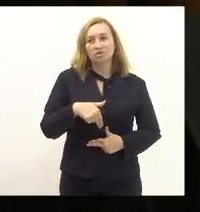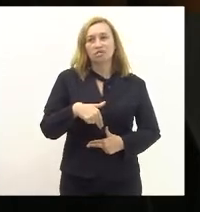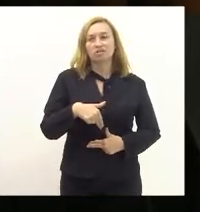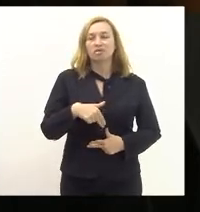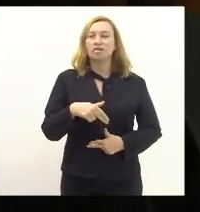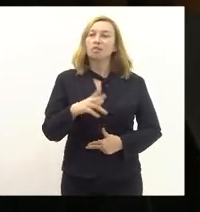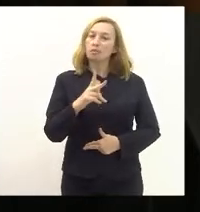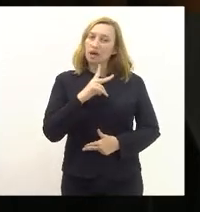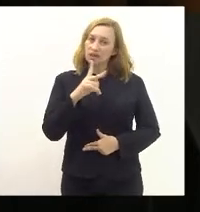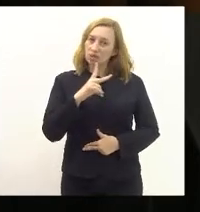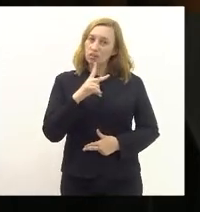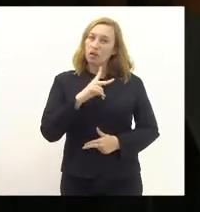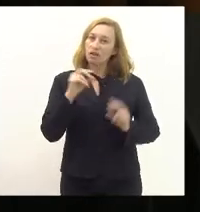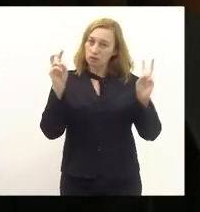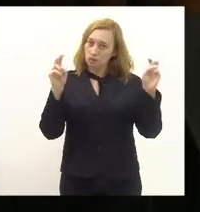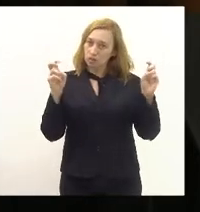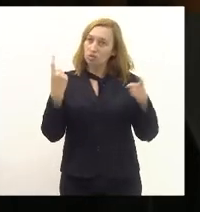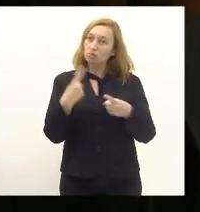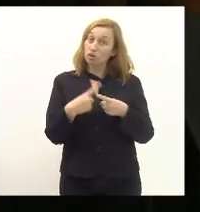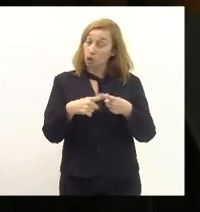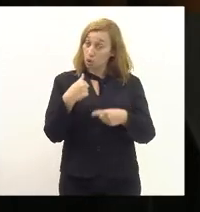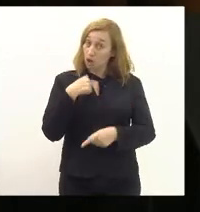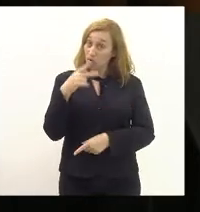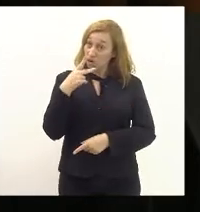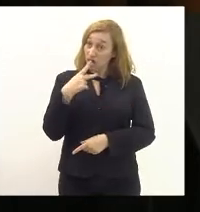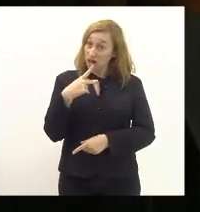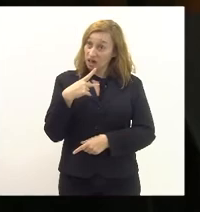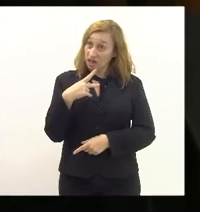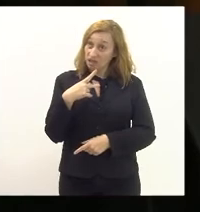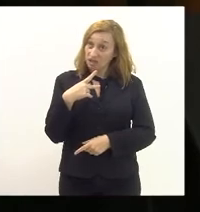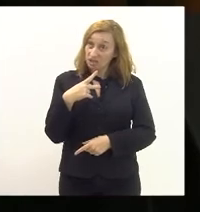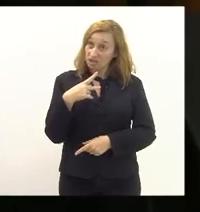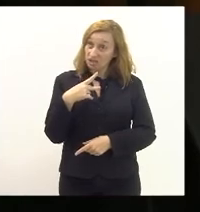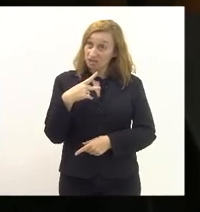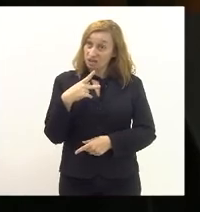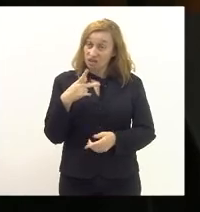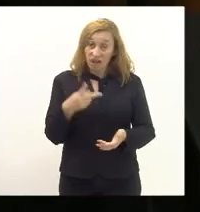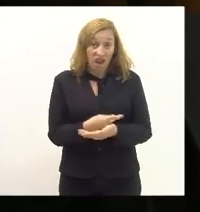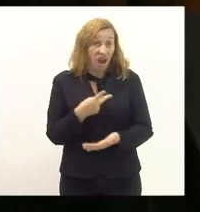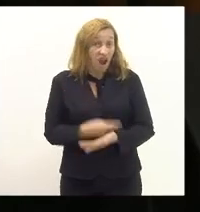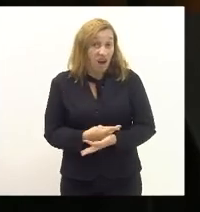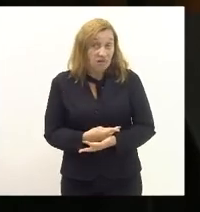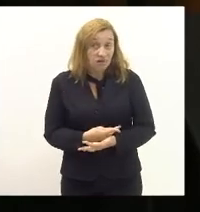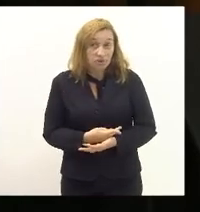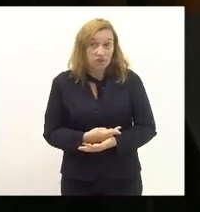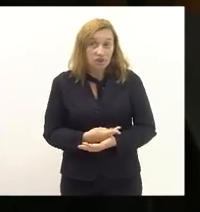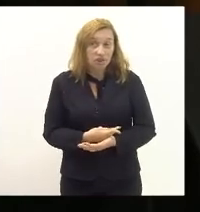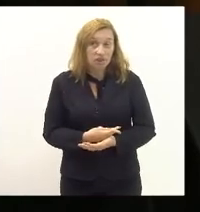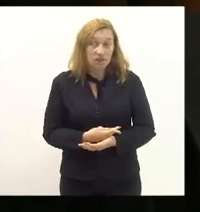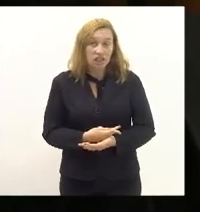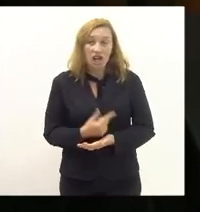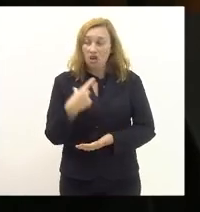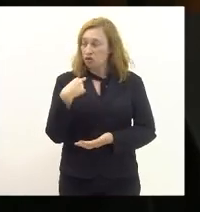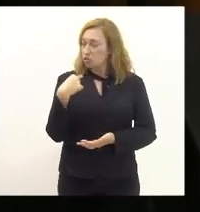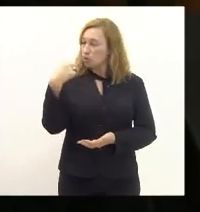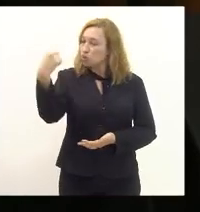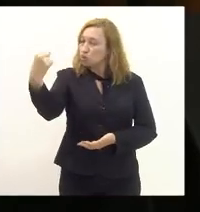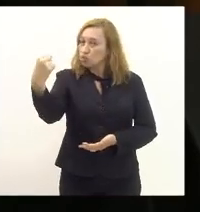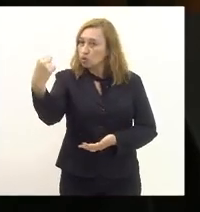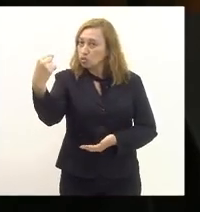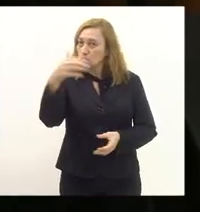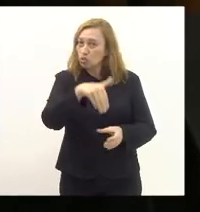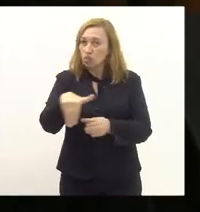pessoal, porque isso que eu falei, que ao meu ver é uma baixaria. Eu fui eleita com um